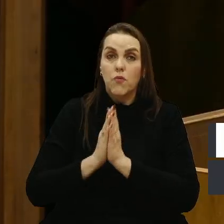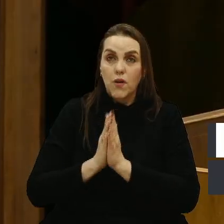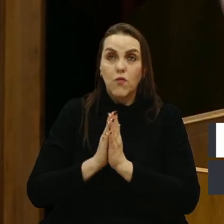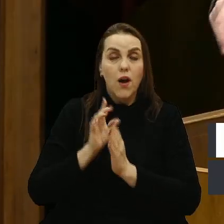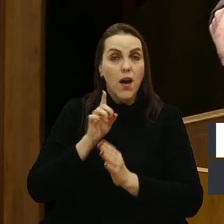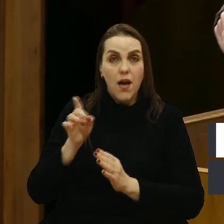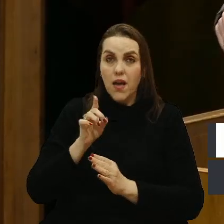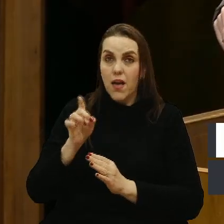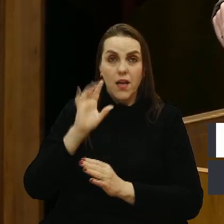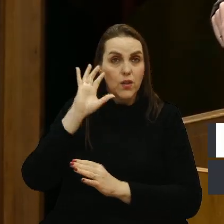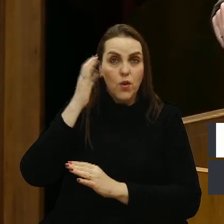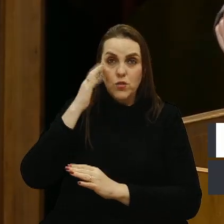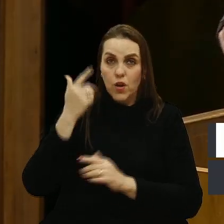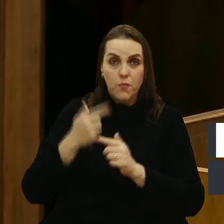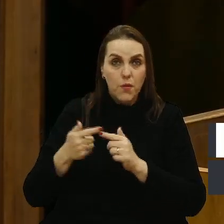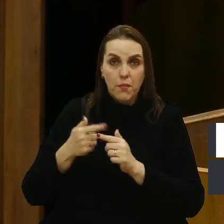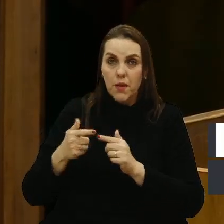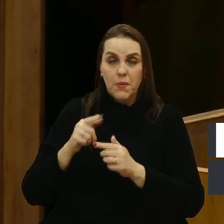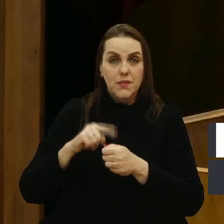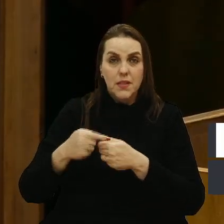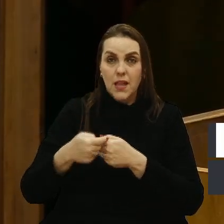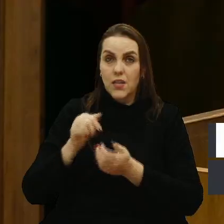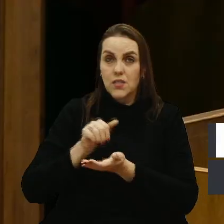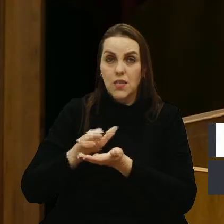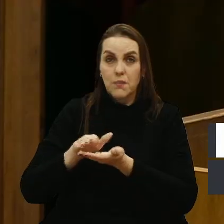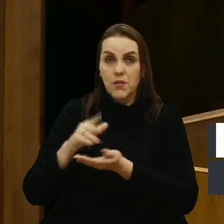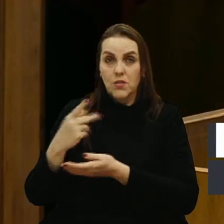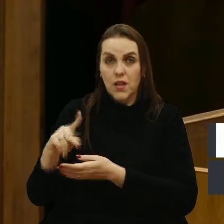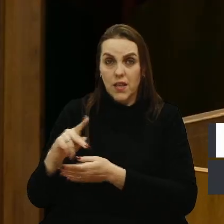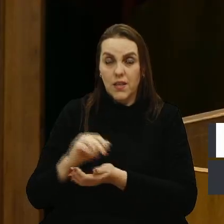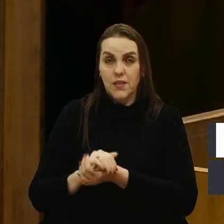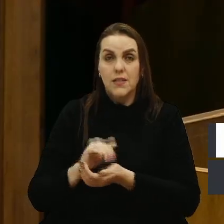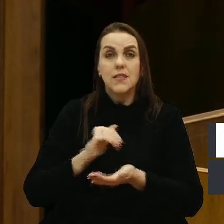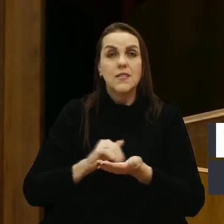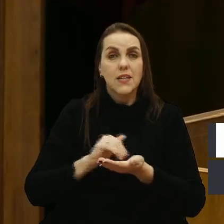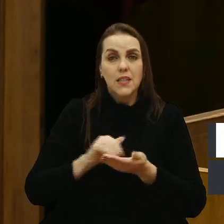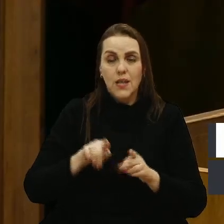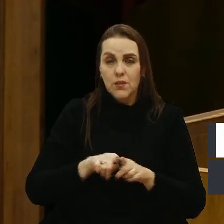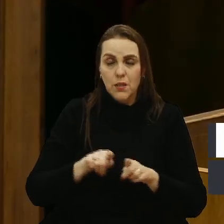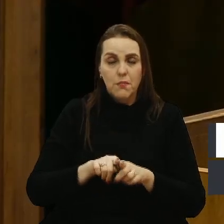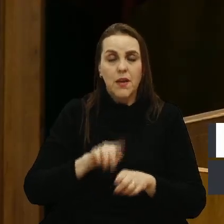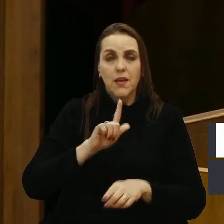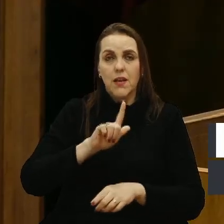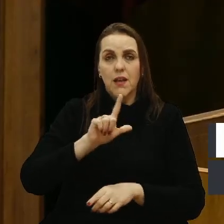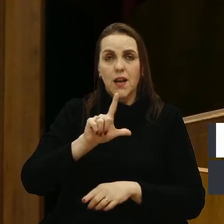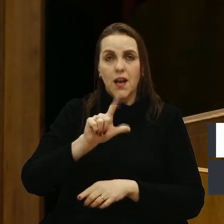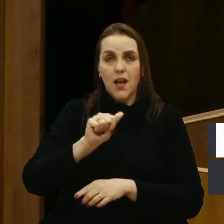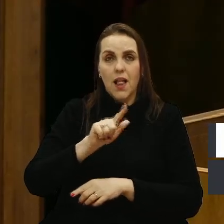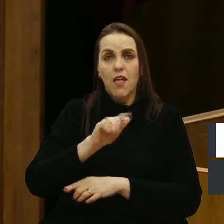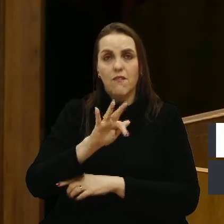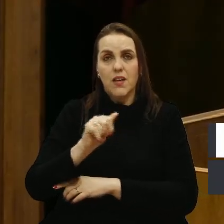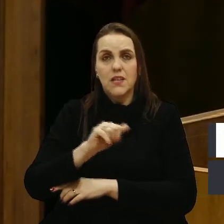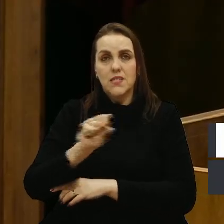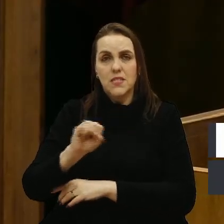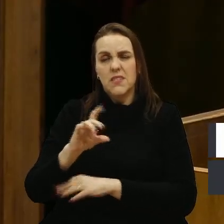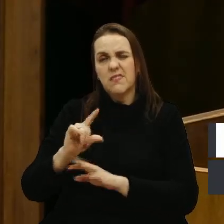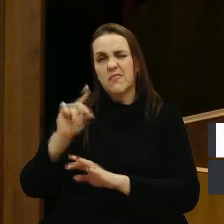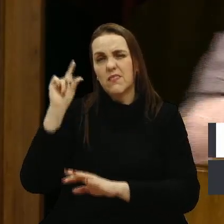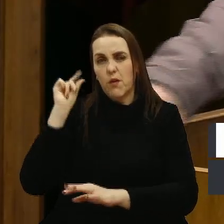resolver os problemas da cidade. Teria demitido o secretário Galafassi há muito tempo. Quando eu cheguei na